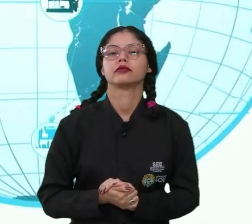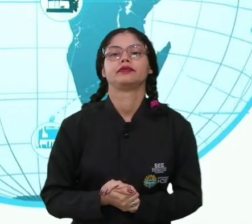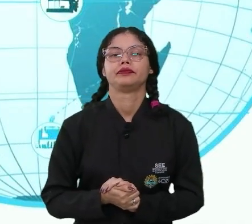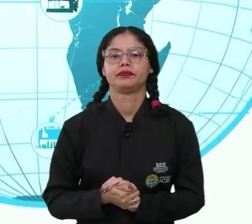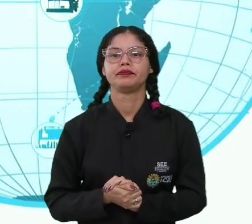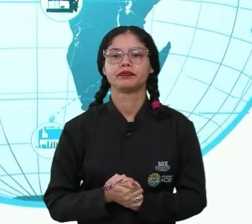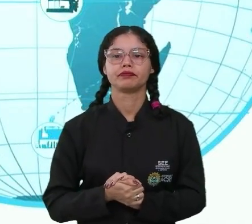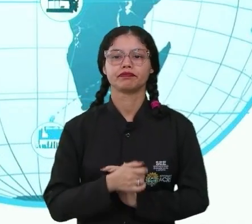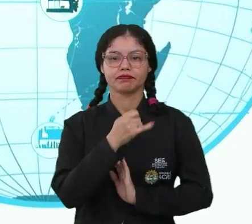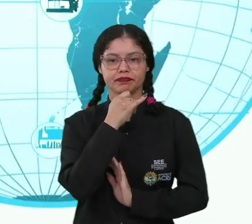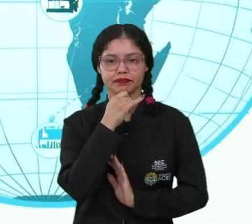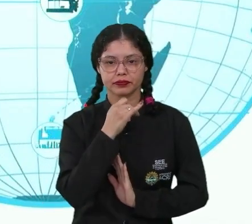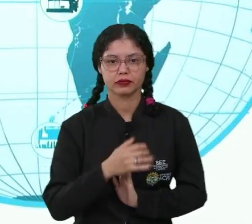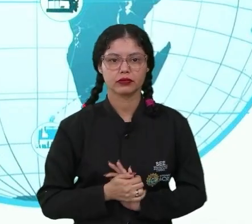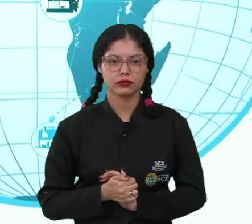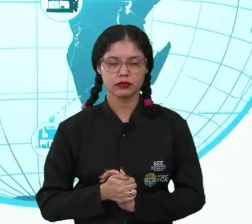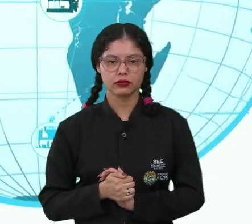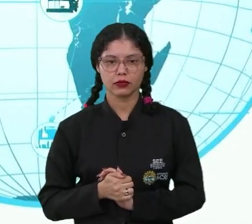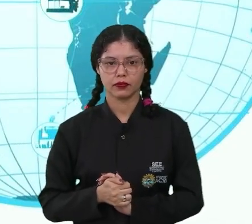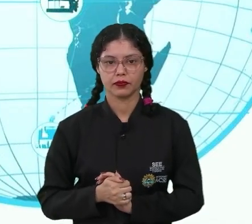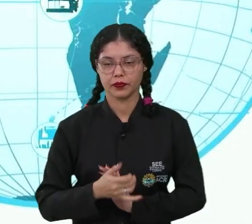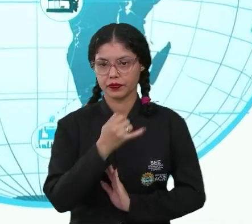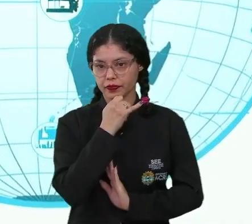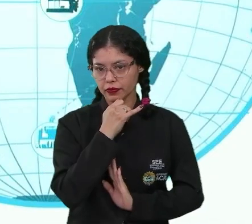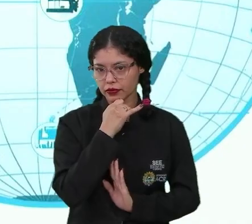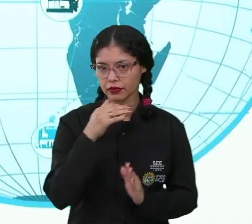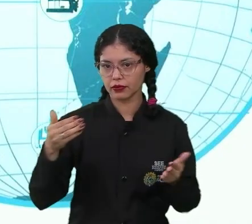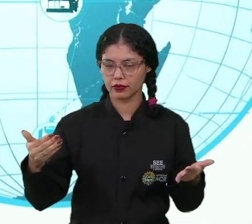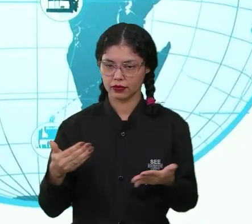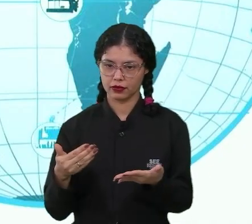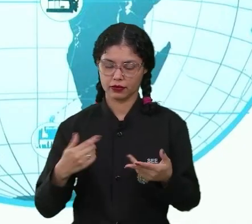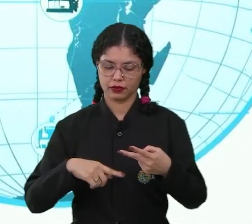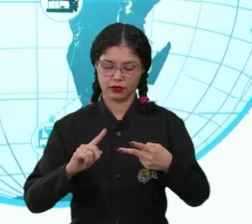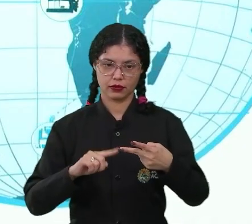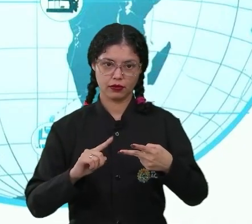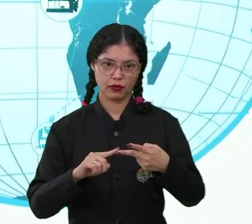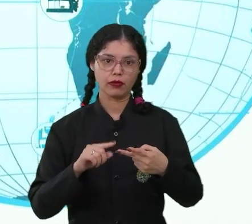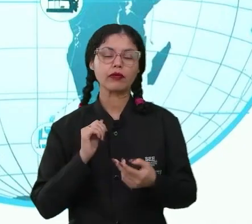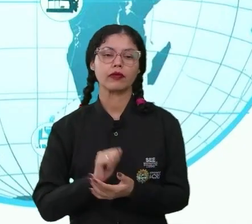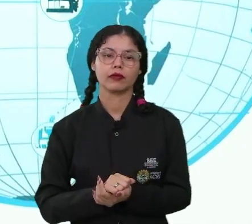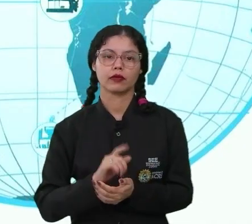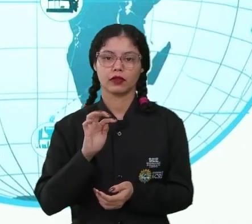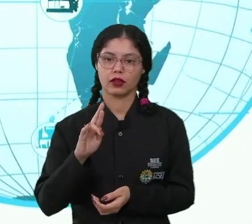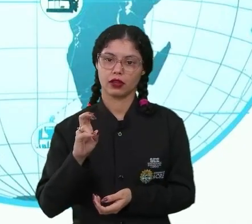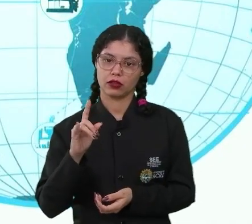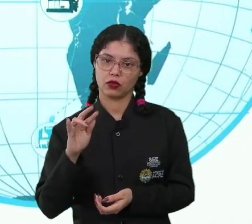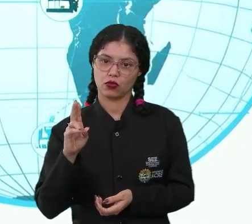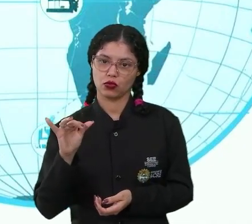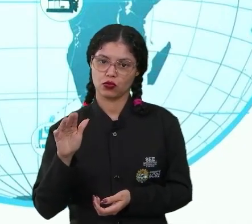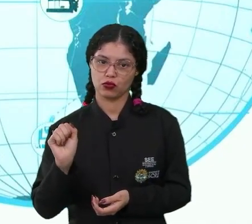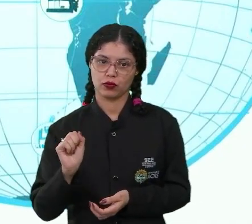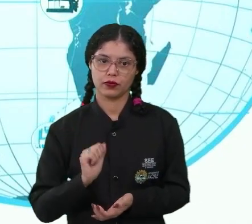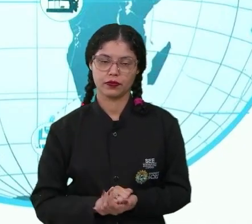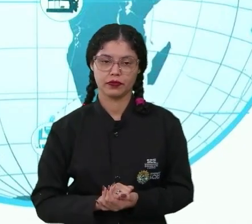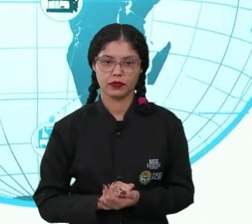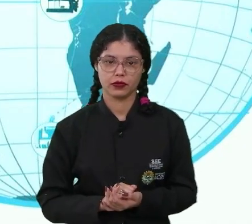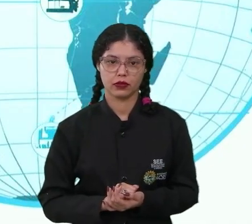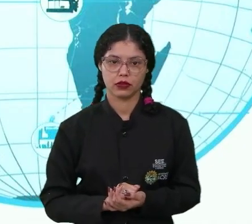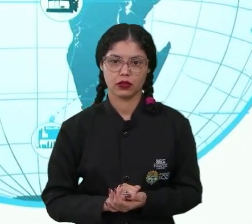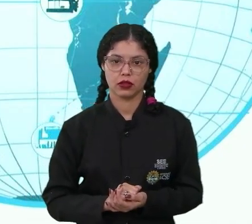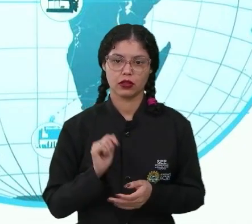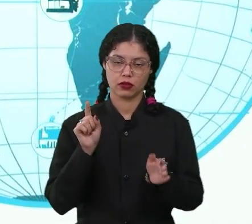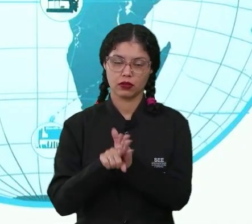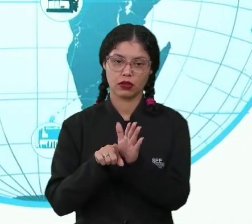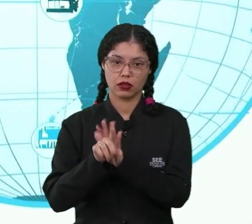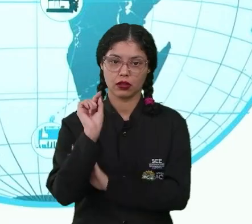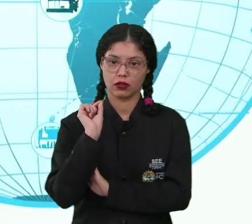gente citou aí o exemplo. Agora eu vou trazer um exemplo na questão dos eletrônicos. Olha só, na questão